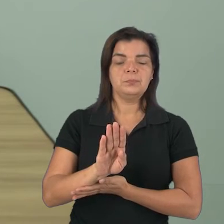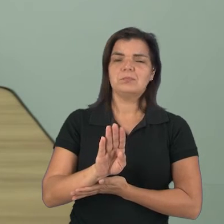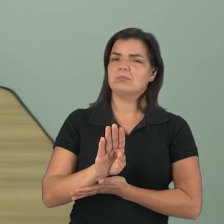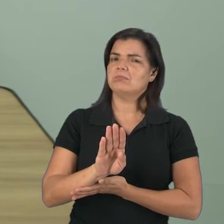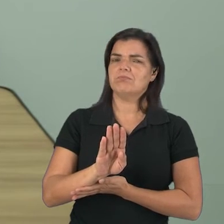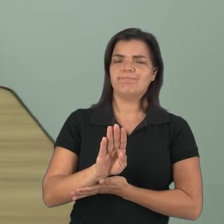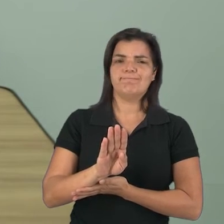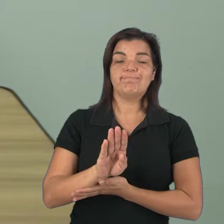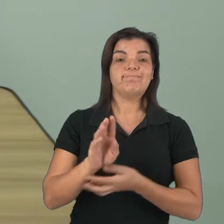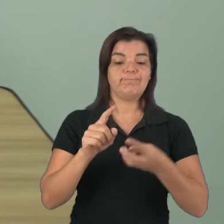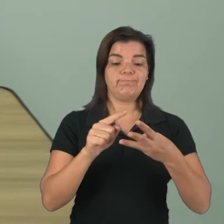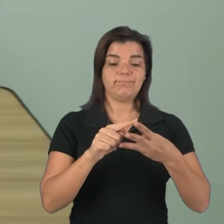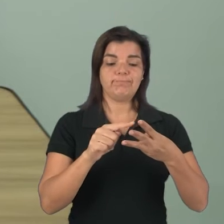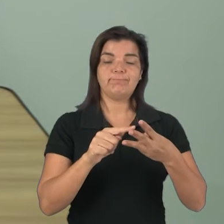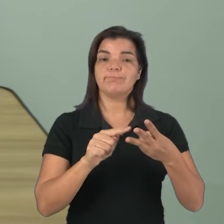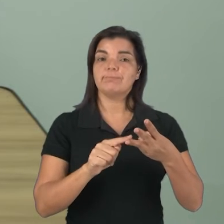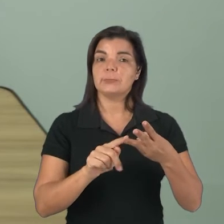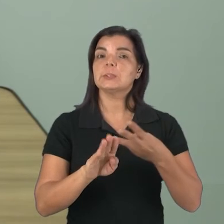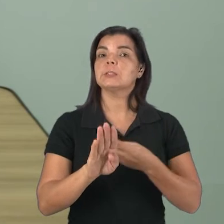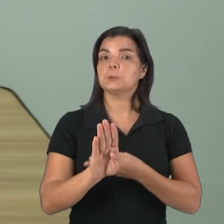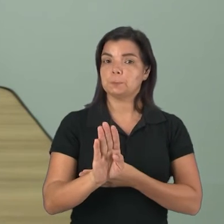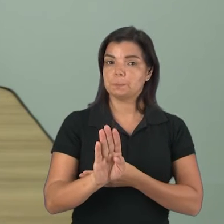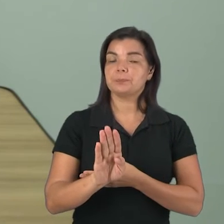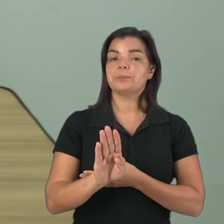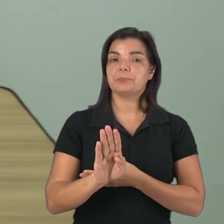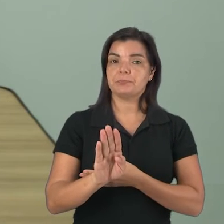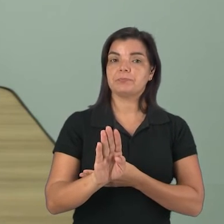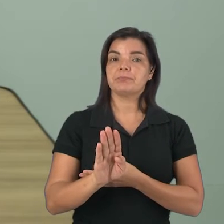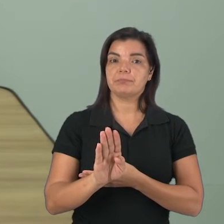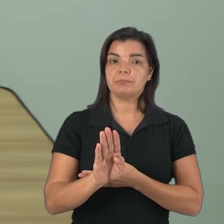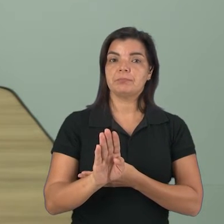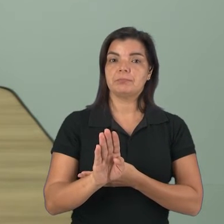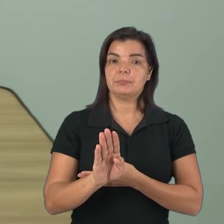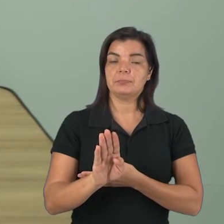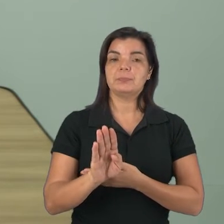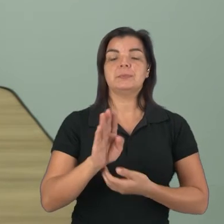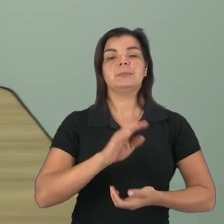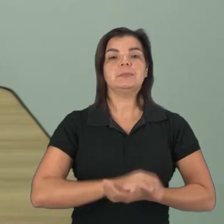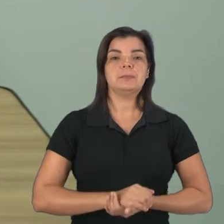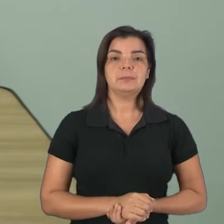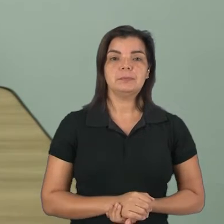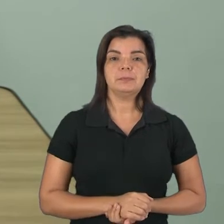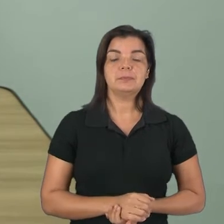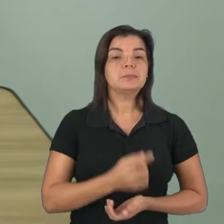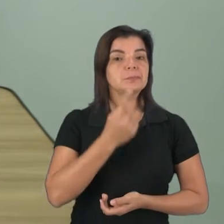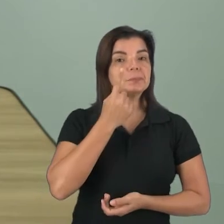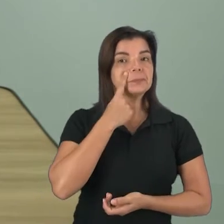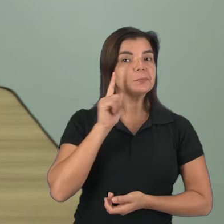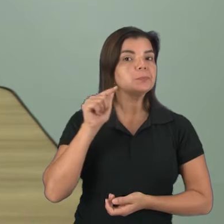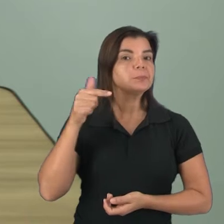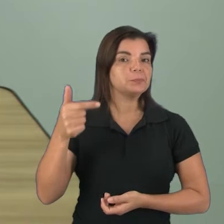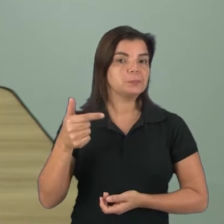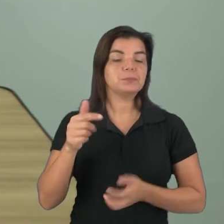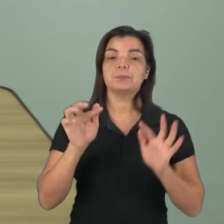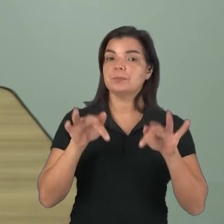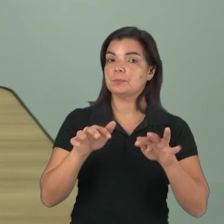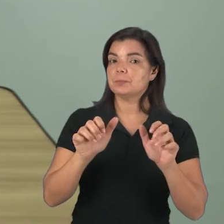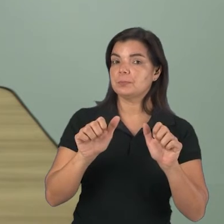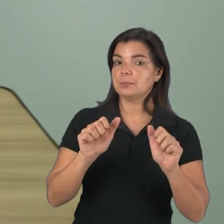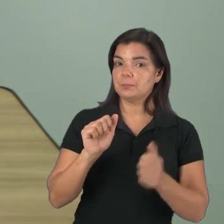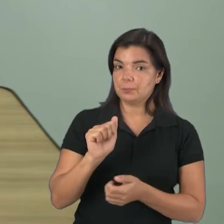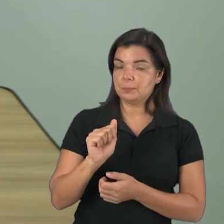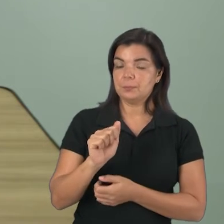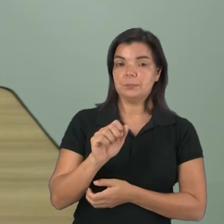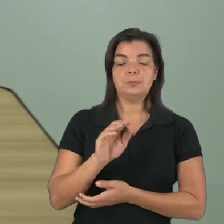e crianças mais As Três Palavrinhas iniciam com a letra B vamos procurar a última Leite